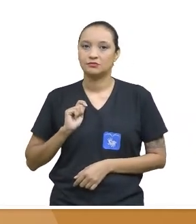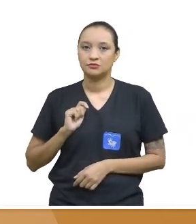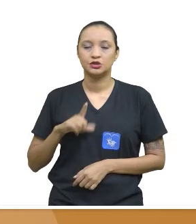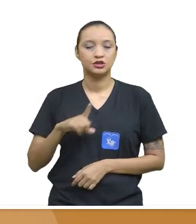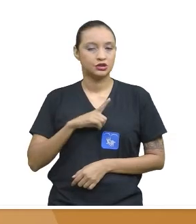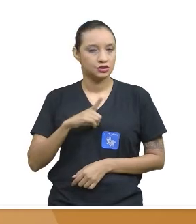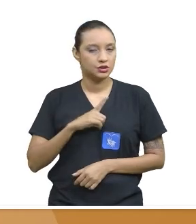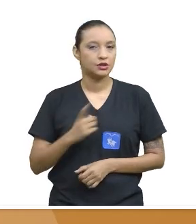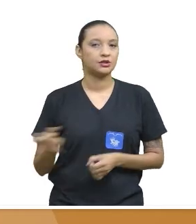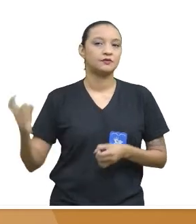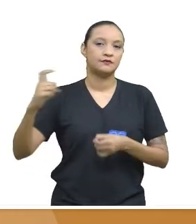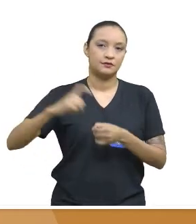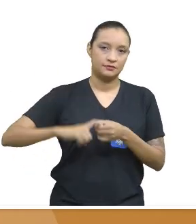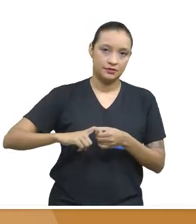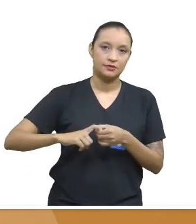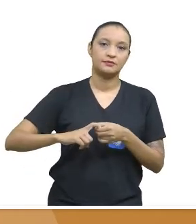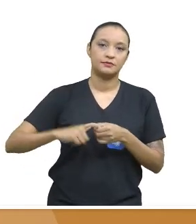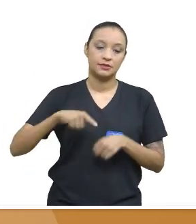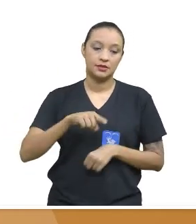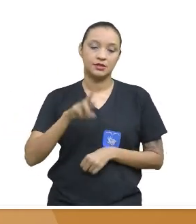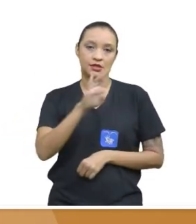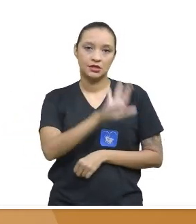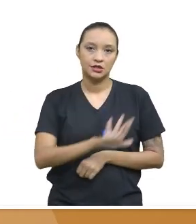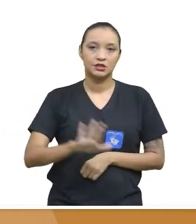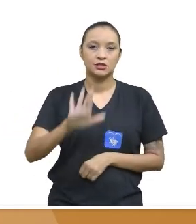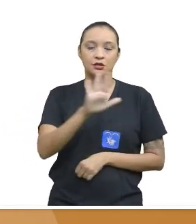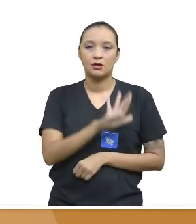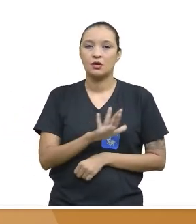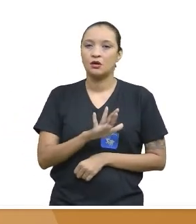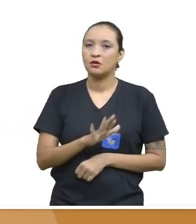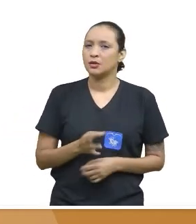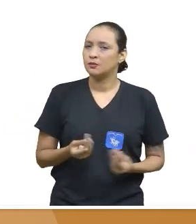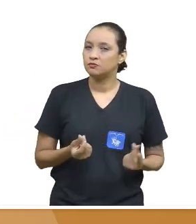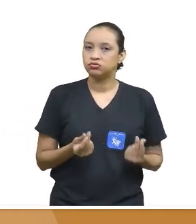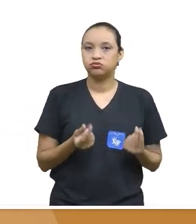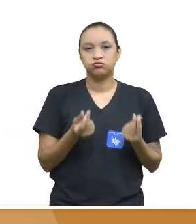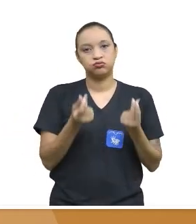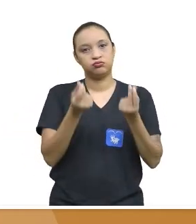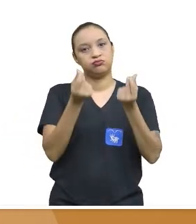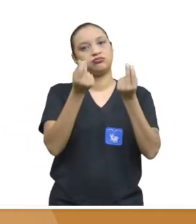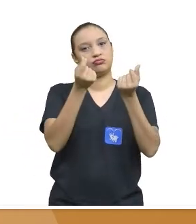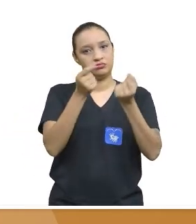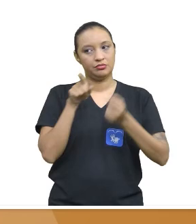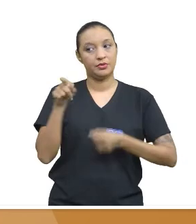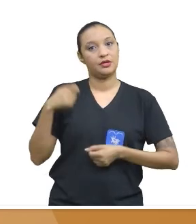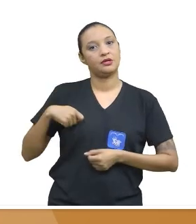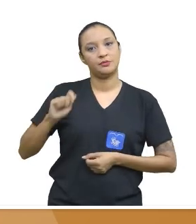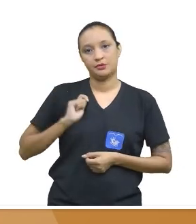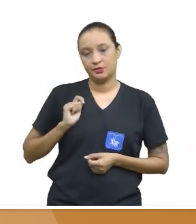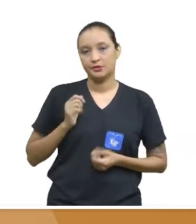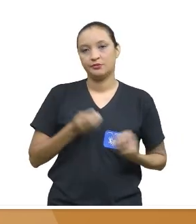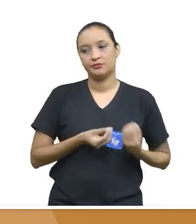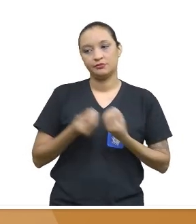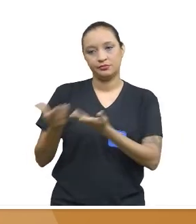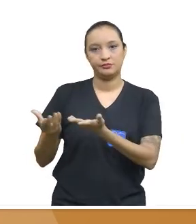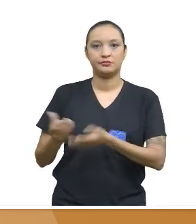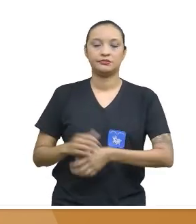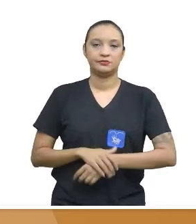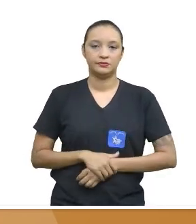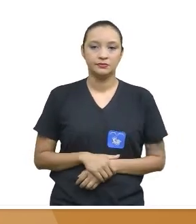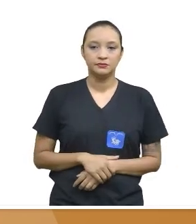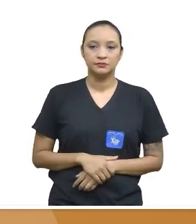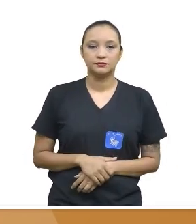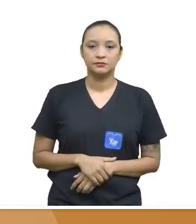resgatar a região que dava muito, mas muito lucro para a Espanha. Então, nós temos